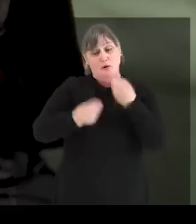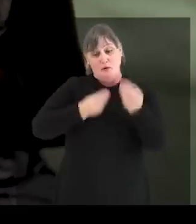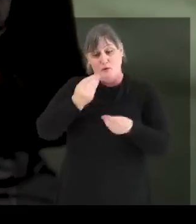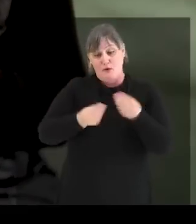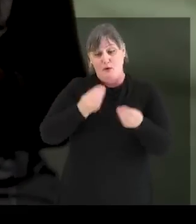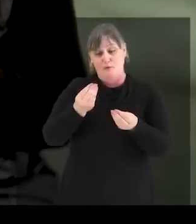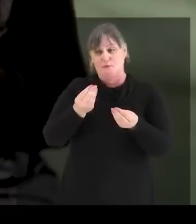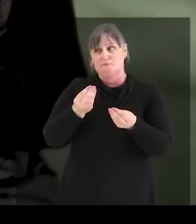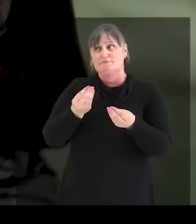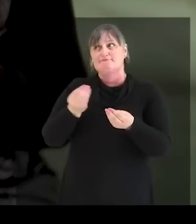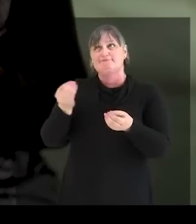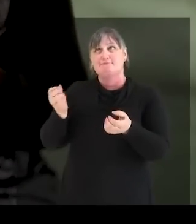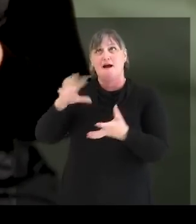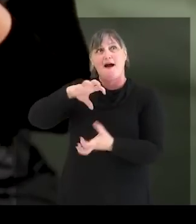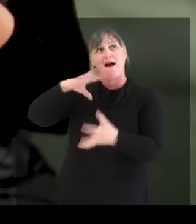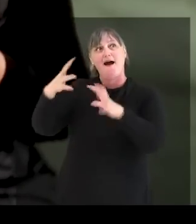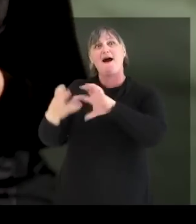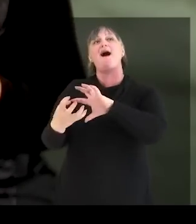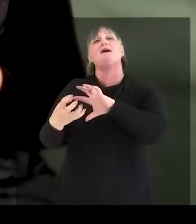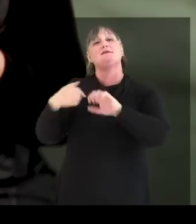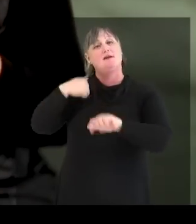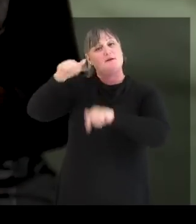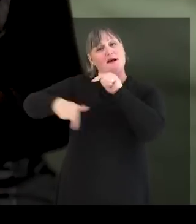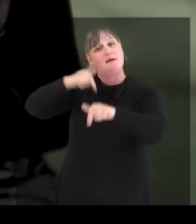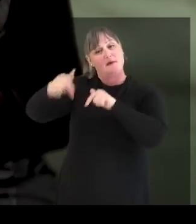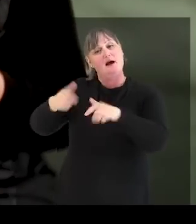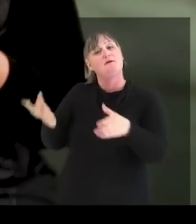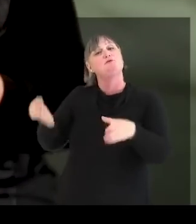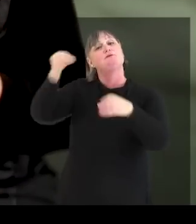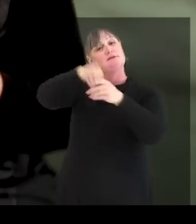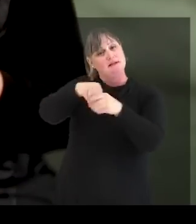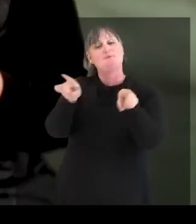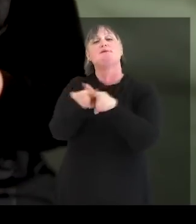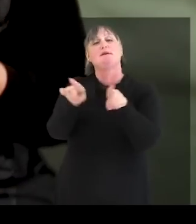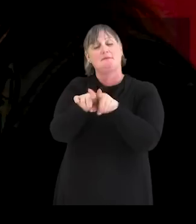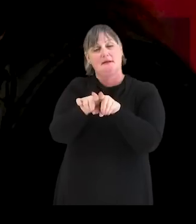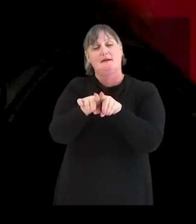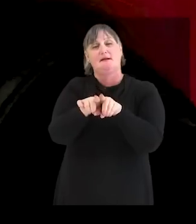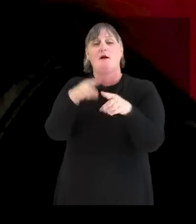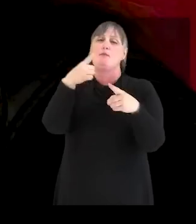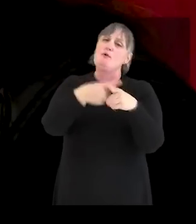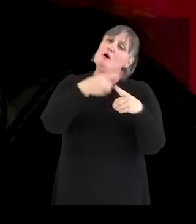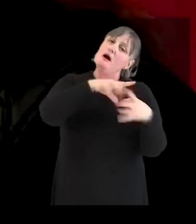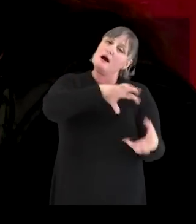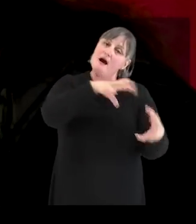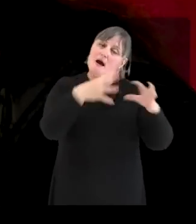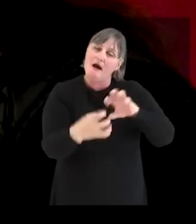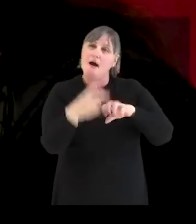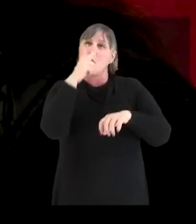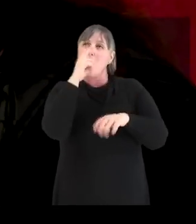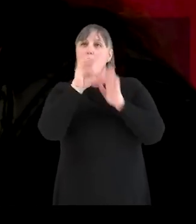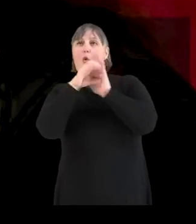Desse modo entrou a arte, né? O trabalho com a arte ficou muito forte. Por que a arte? a arte ia